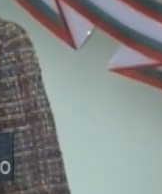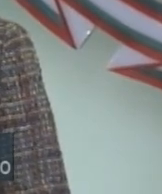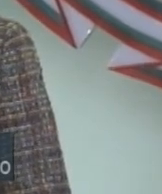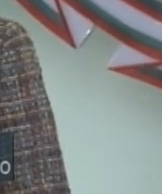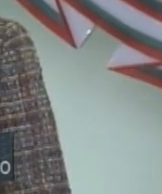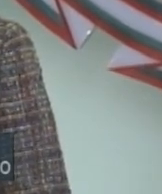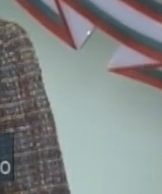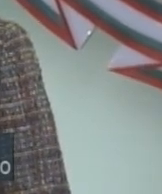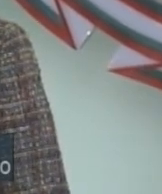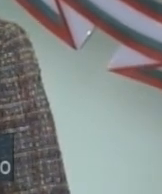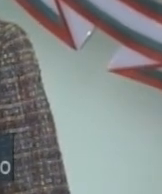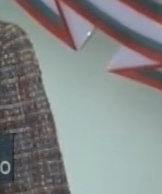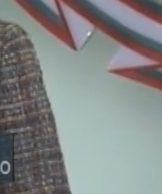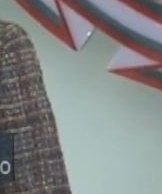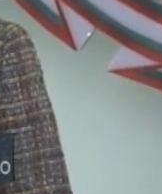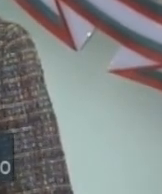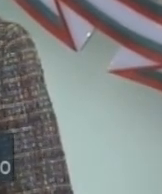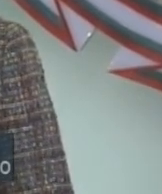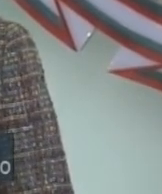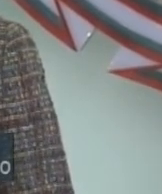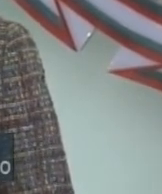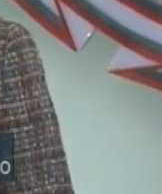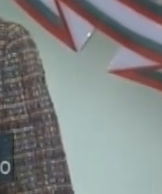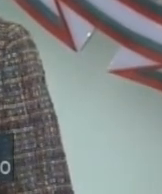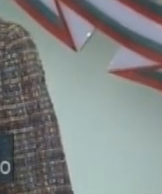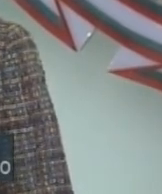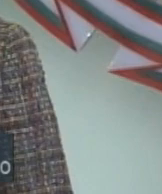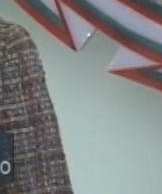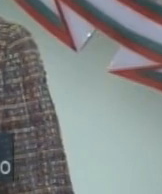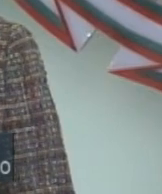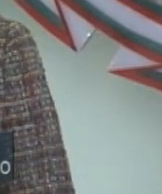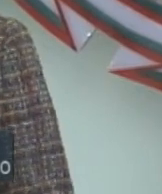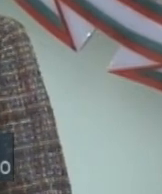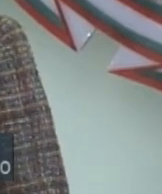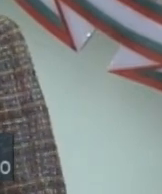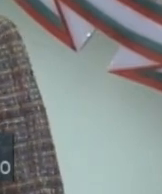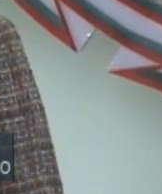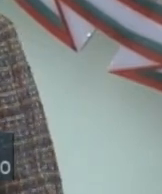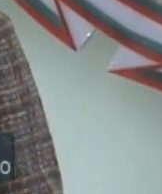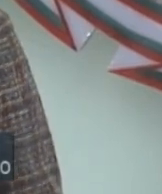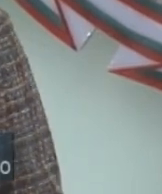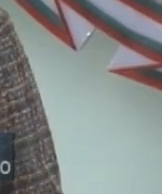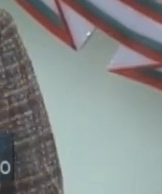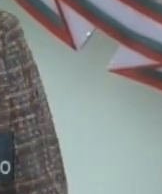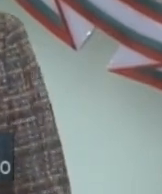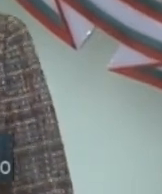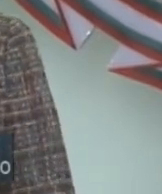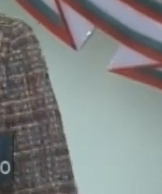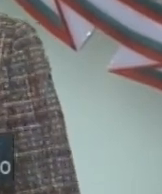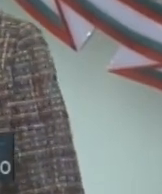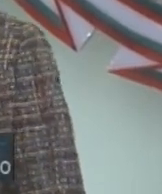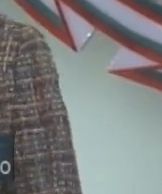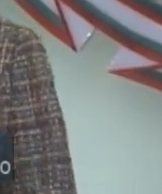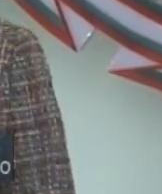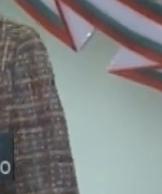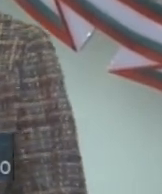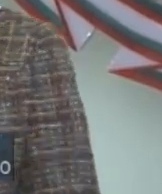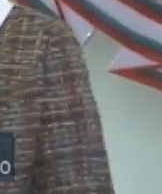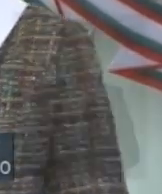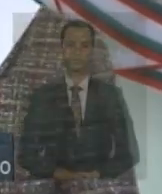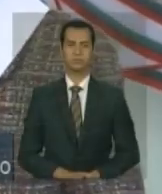e outros estudantes, que estão estudando em nossos universitários. Convistei com o presidente Parvanov